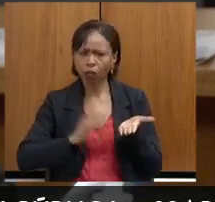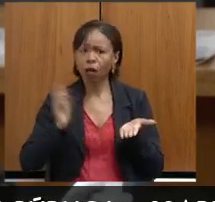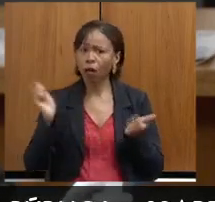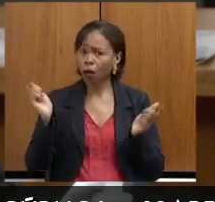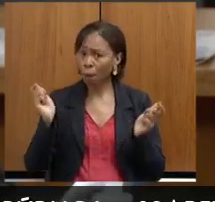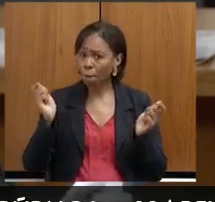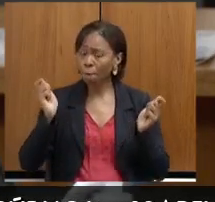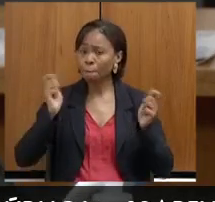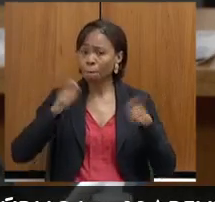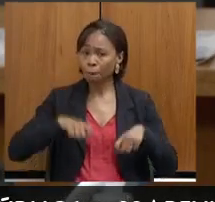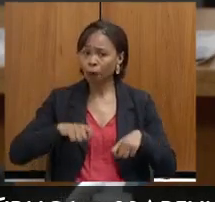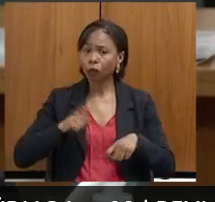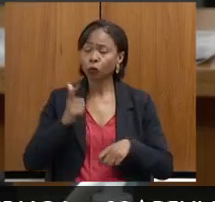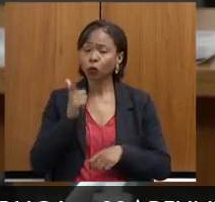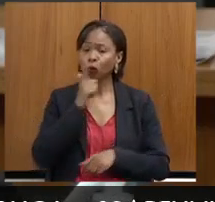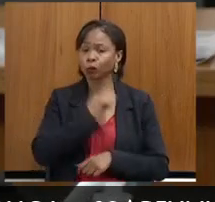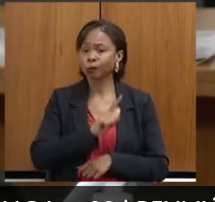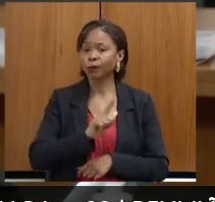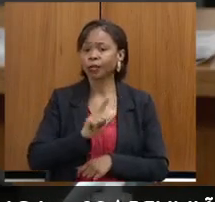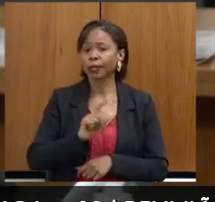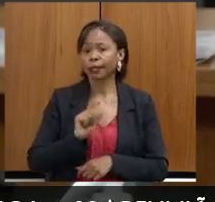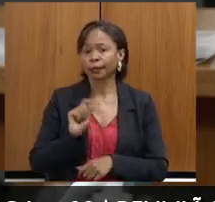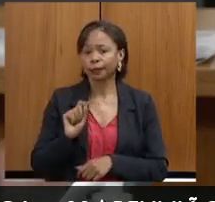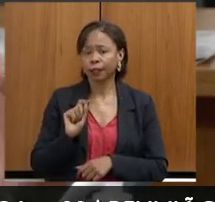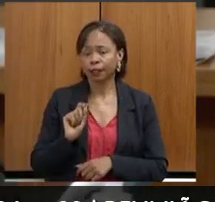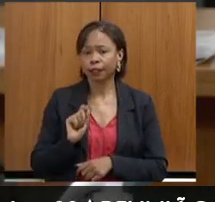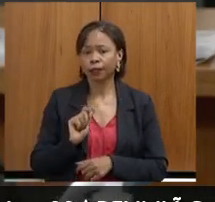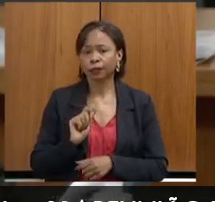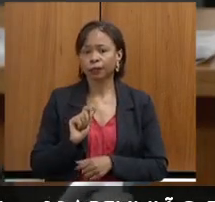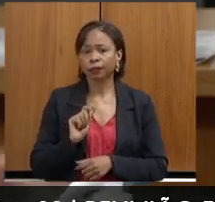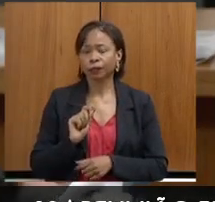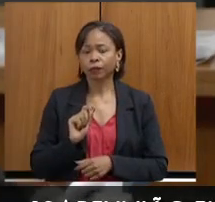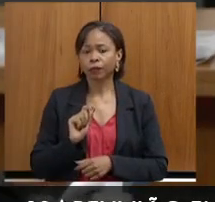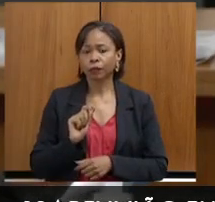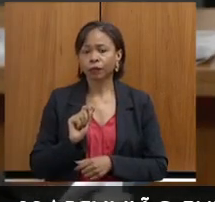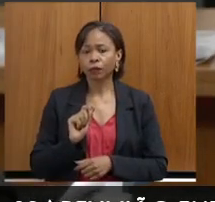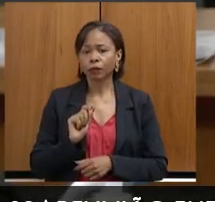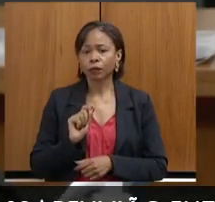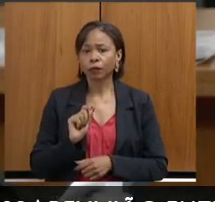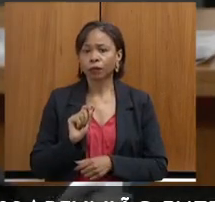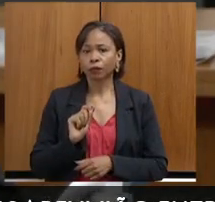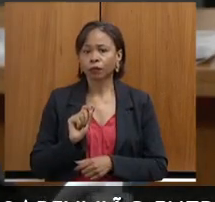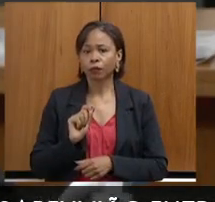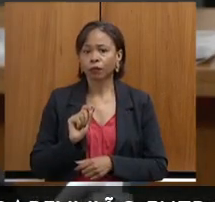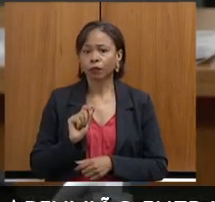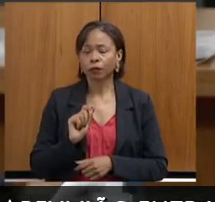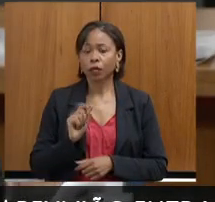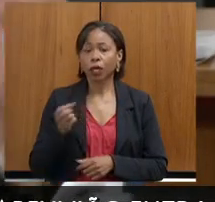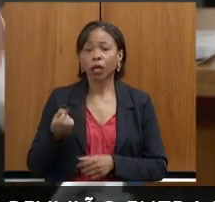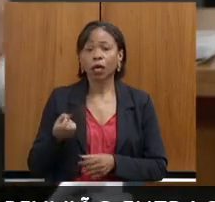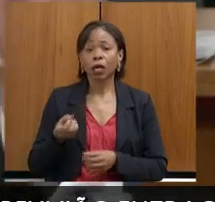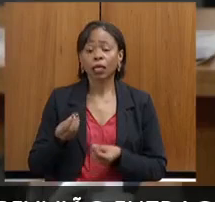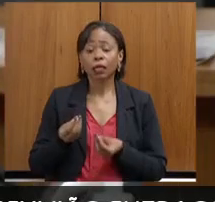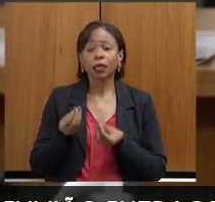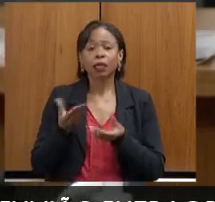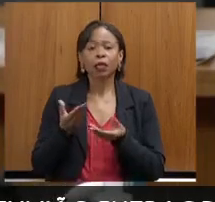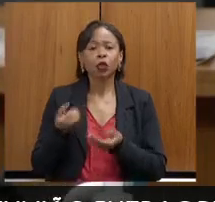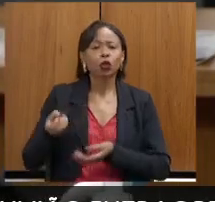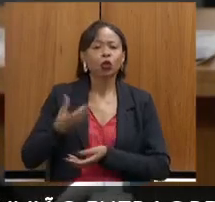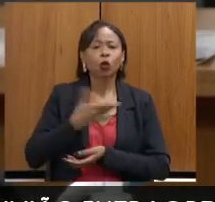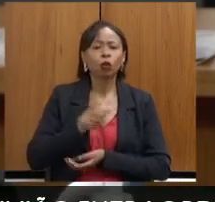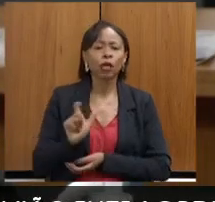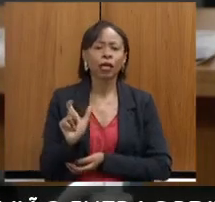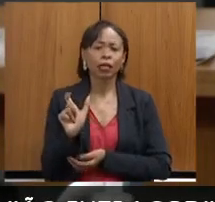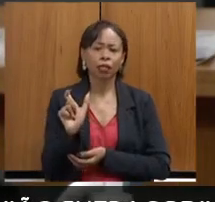condições a temos condições de fazer a emissão da nova carteira no